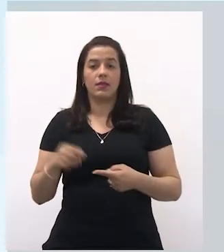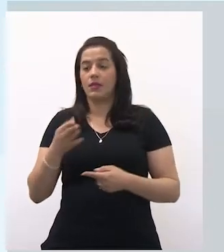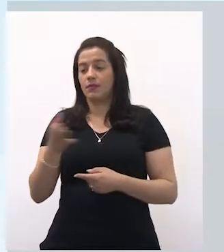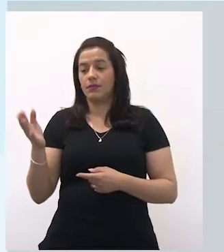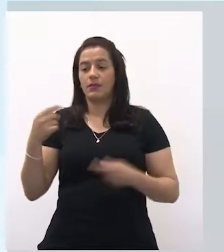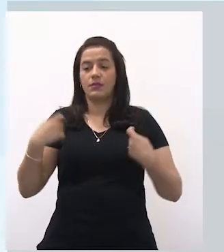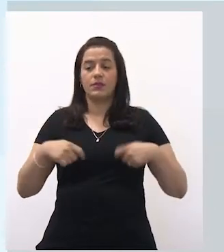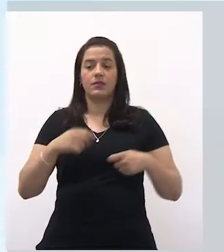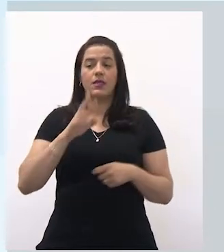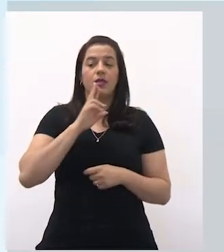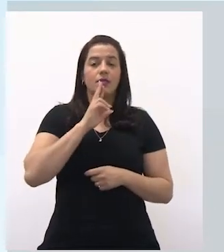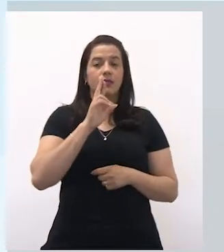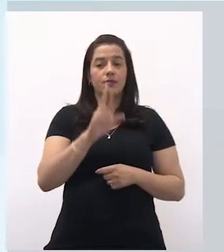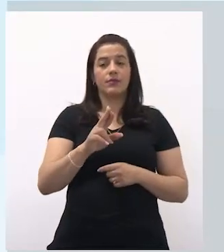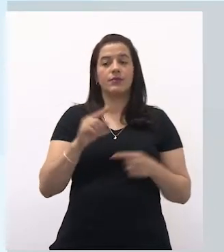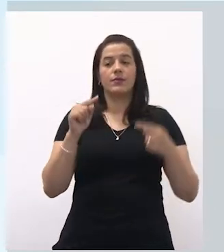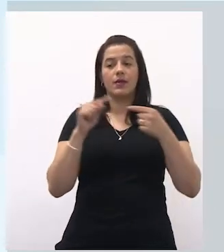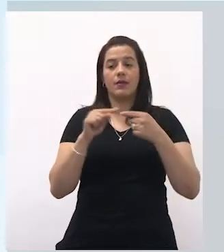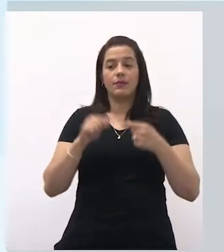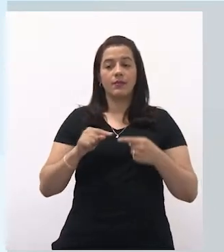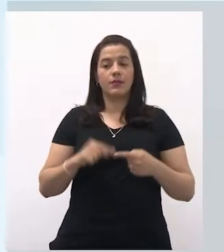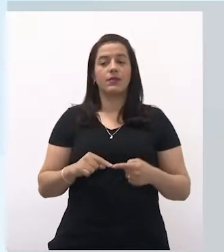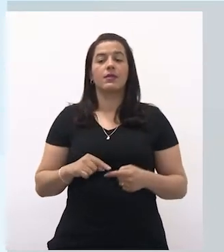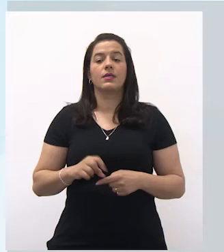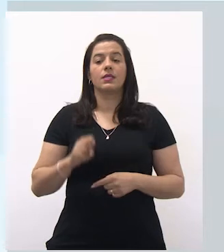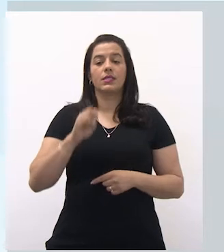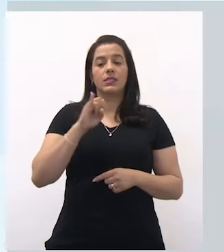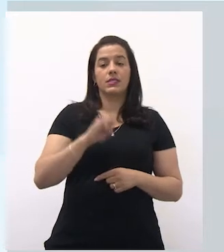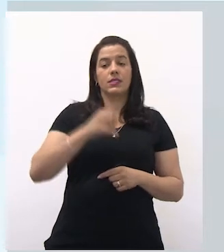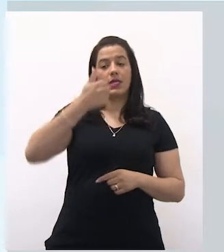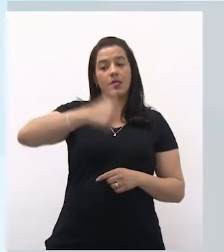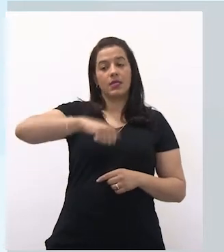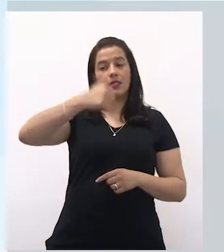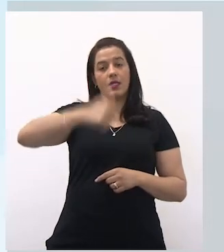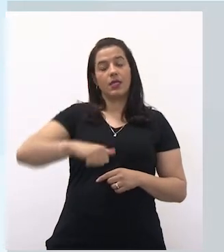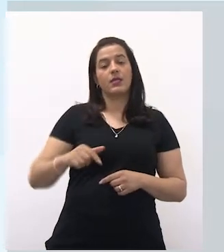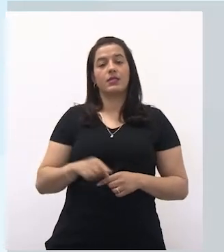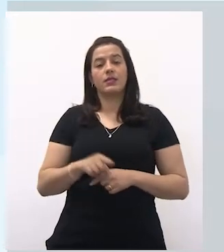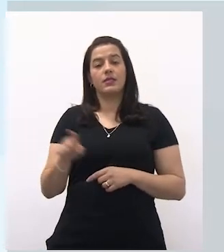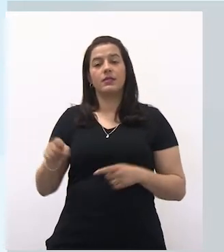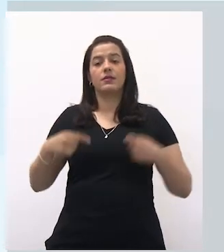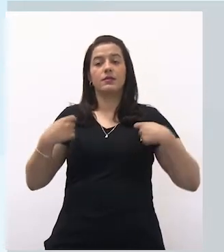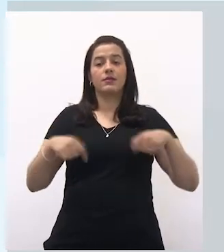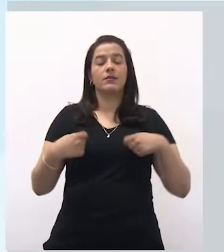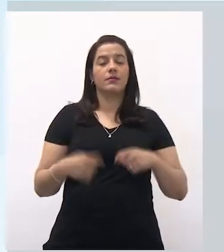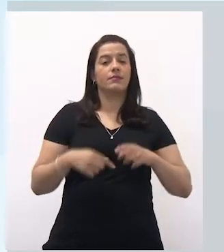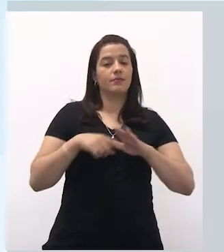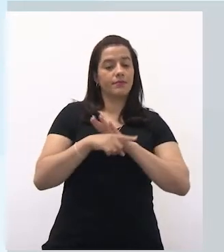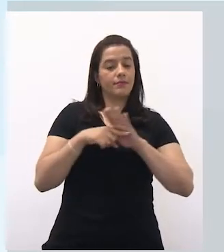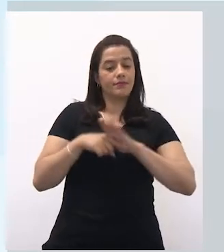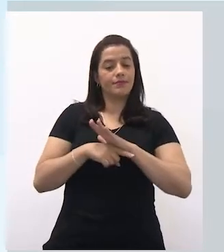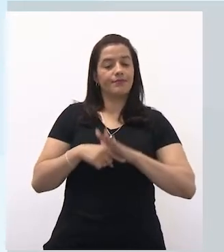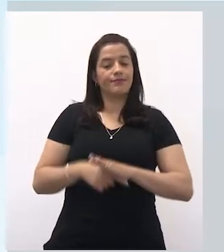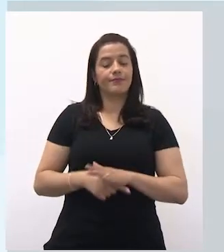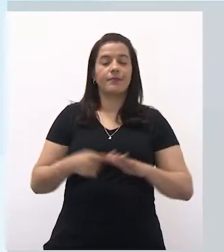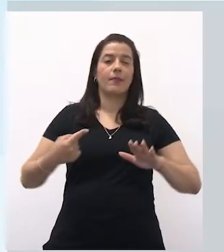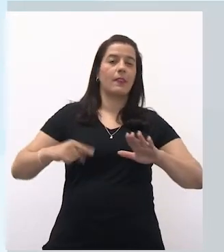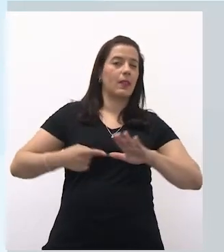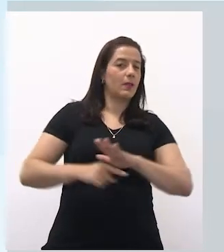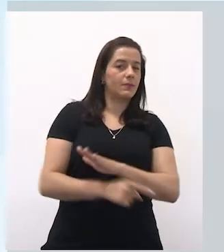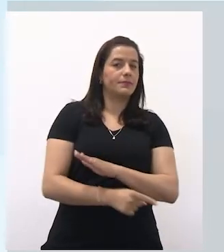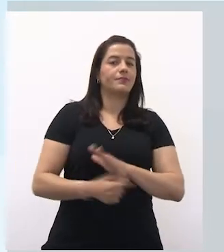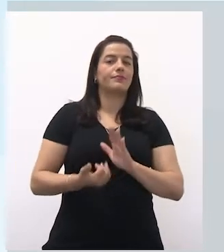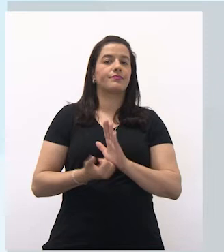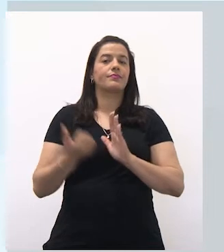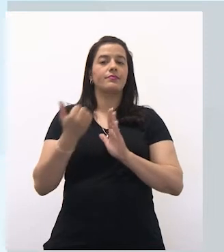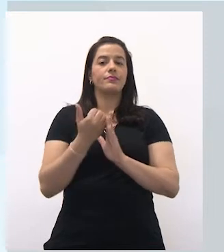resolver, meu aluno tem que aplicar, né? Se eu cobro análise, meu aluno tem que saber fazer uma análise, mergulhar a fundo. Então,